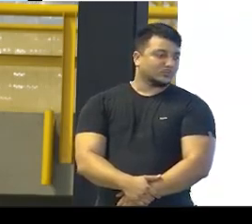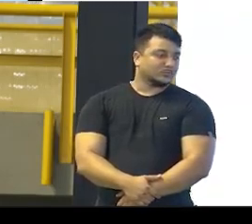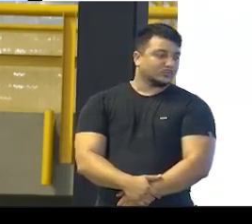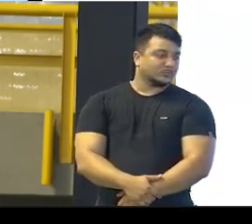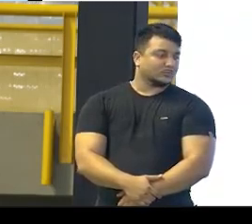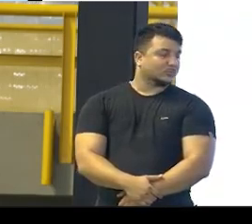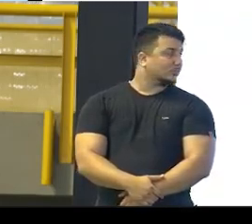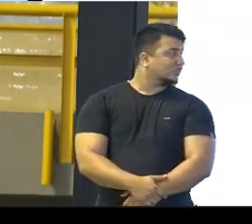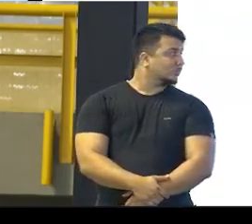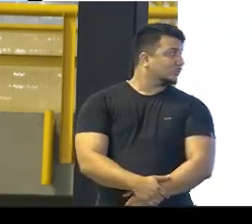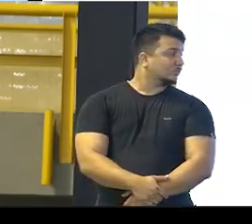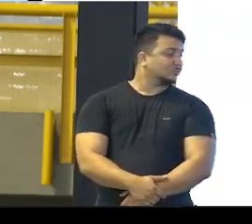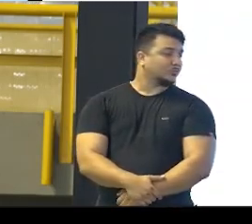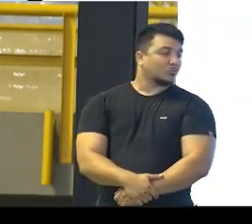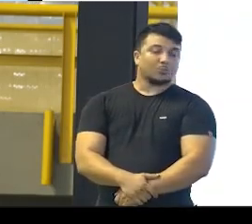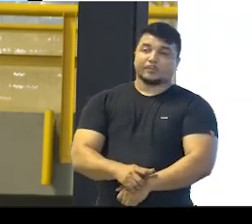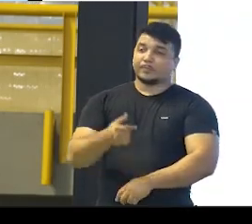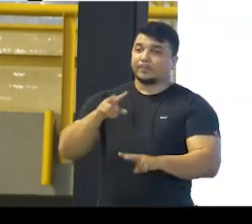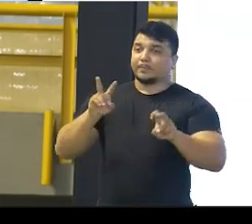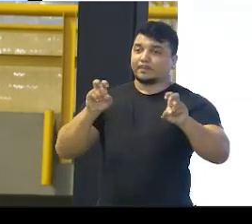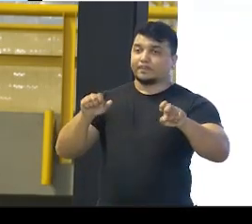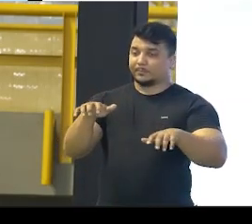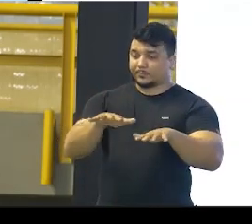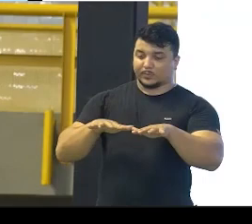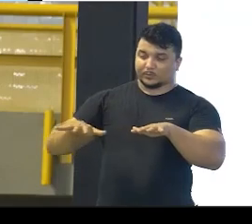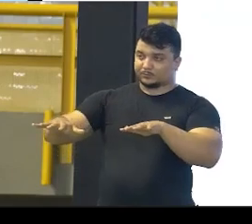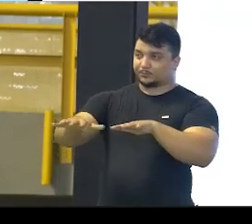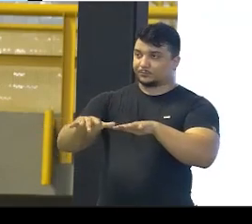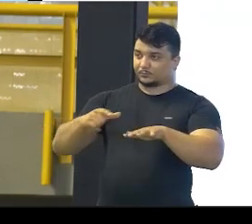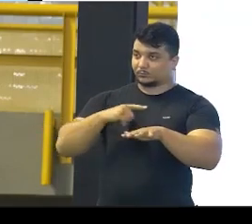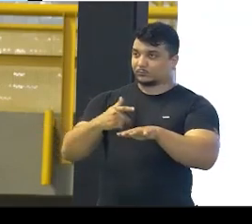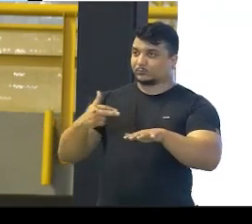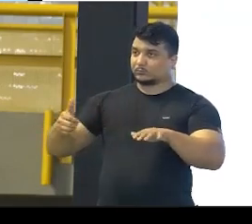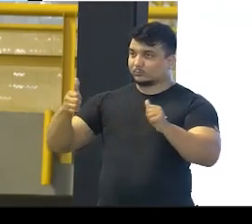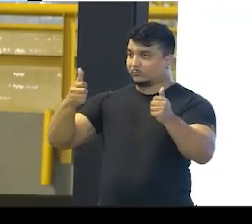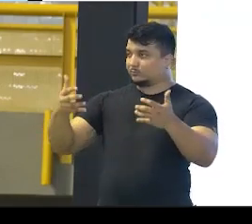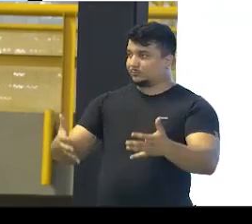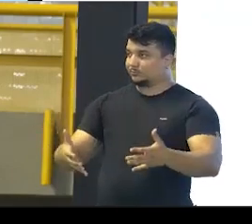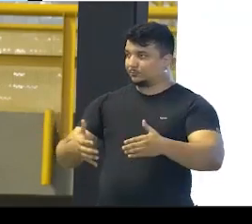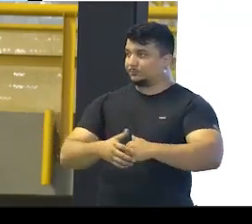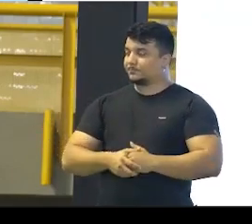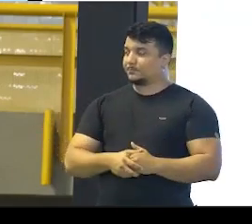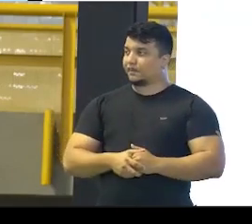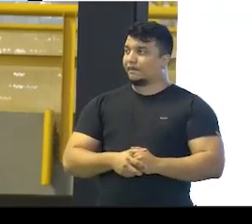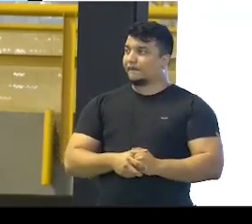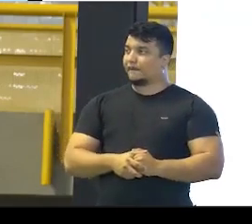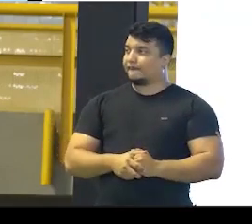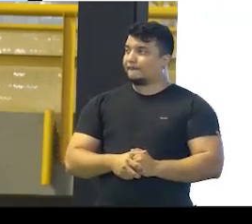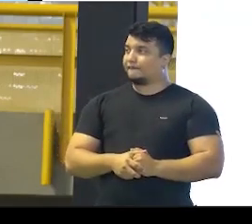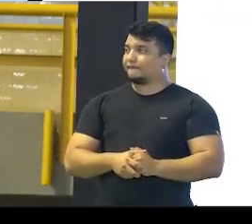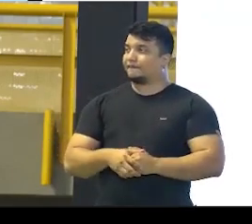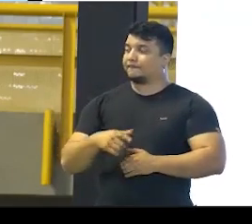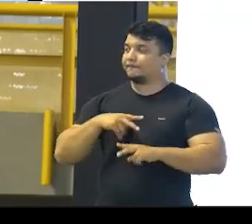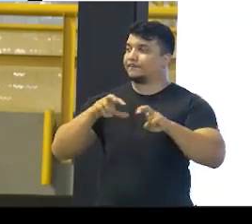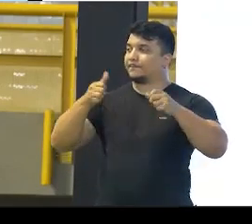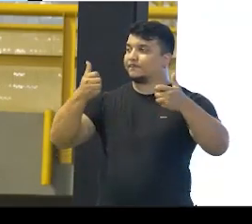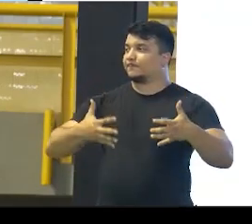delta sobre 2a, encontrava duas raízes, uma prestava, outra não prestava, e você chegava no